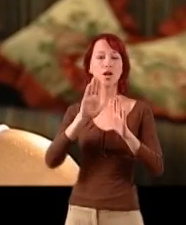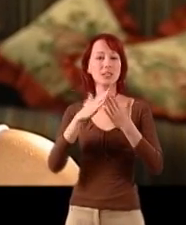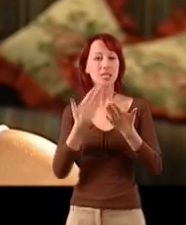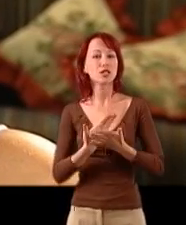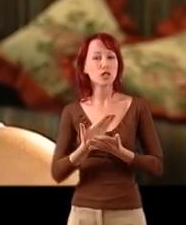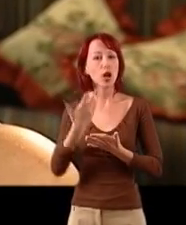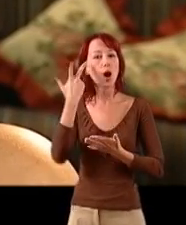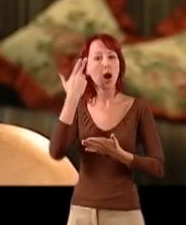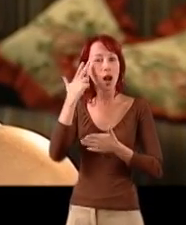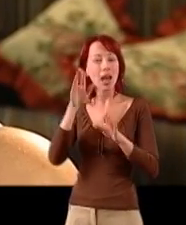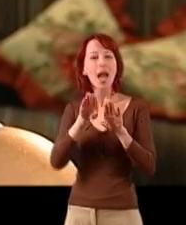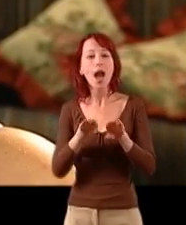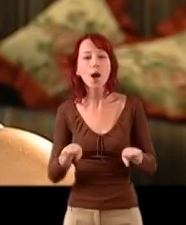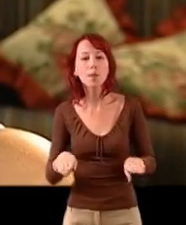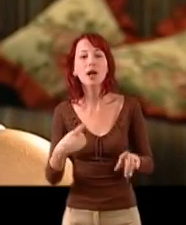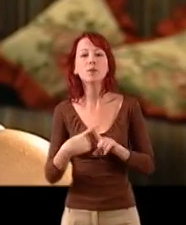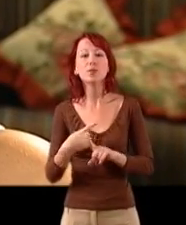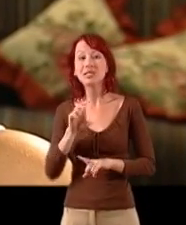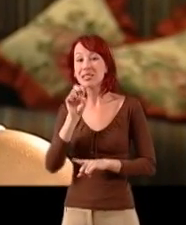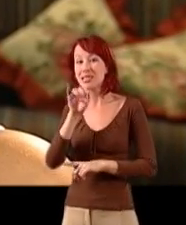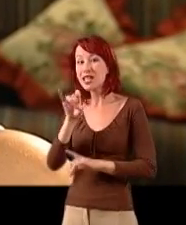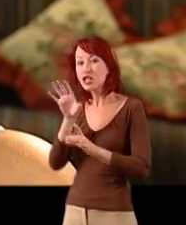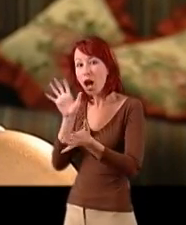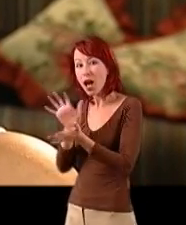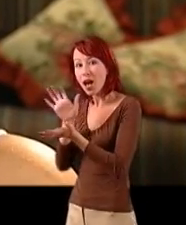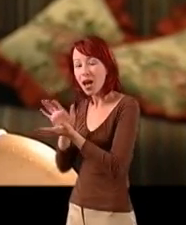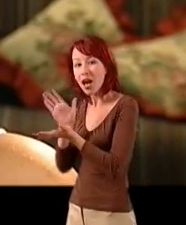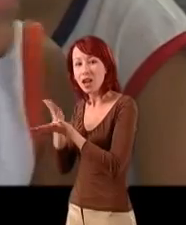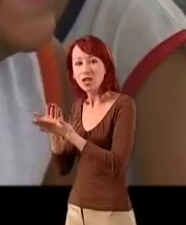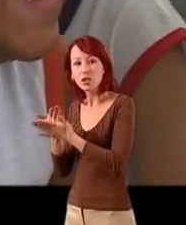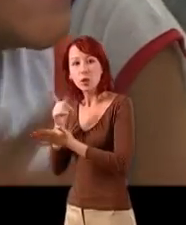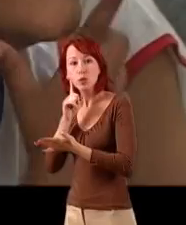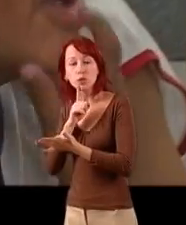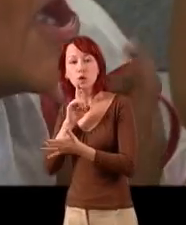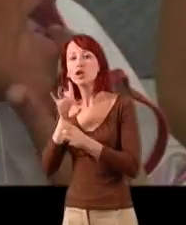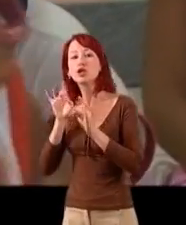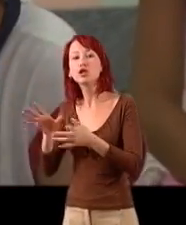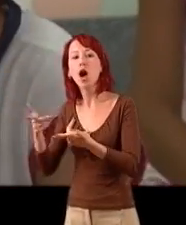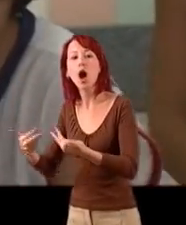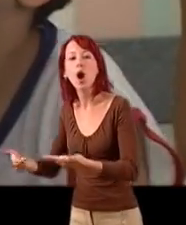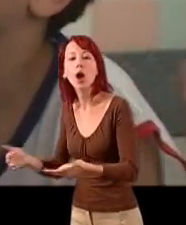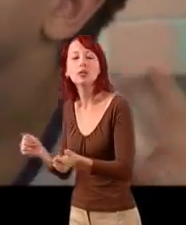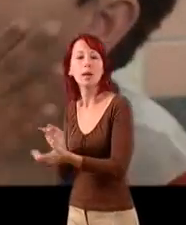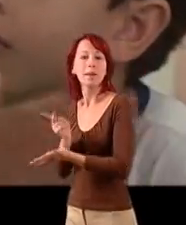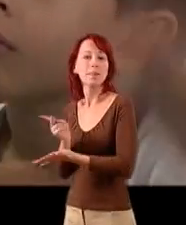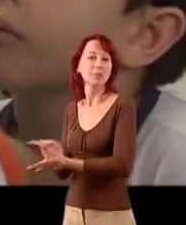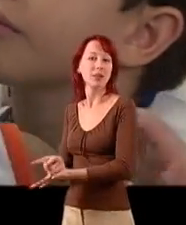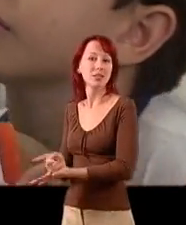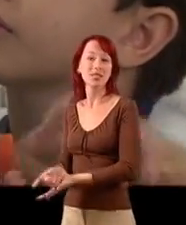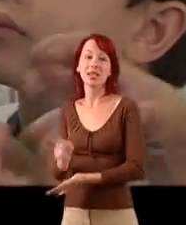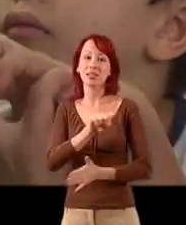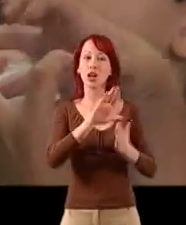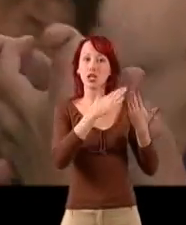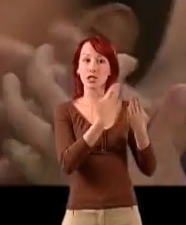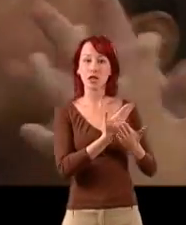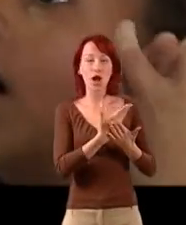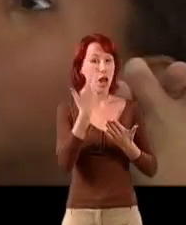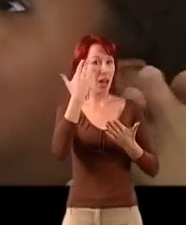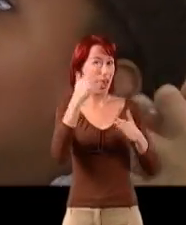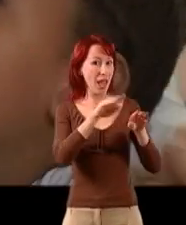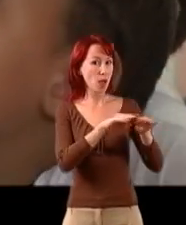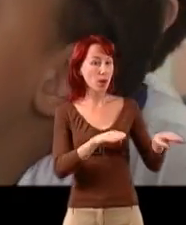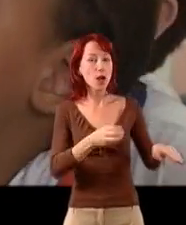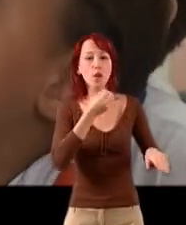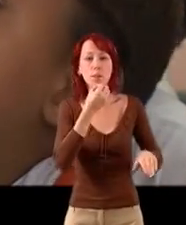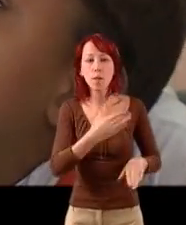se ele ficar só na outra, aprende as coisas só do surdo. Então, a regular é melhor, que aprende a